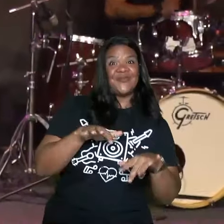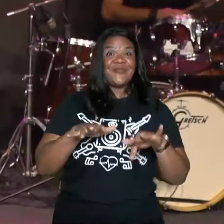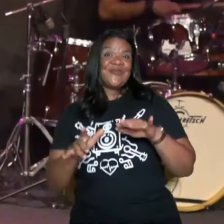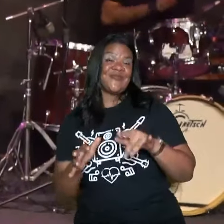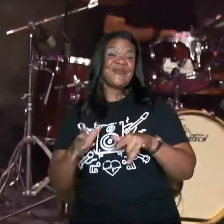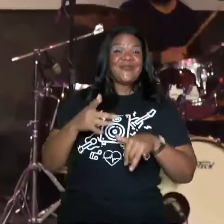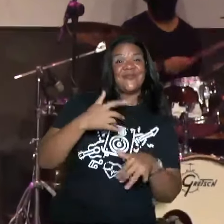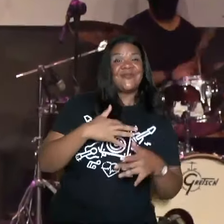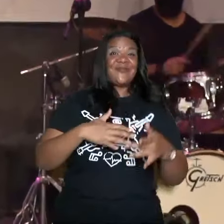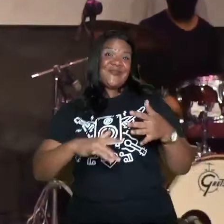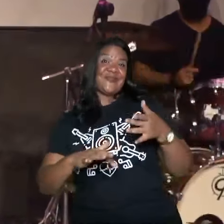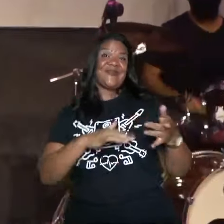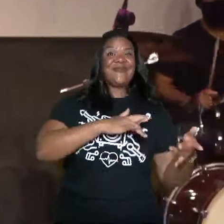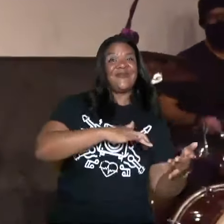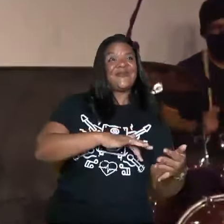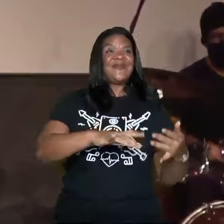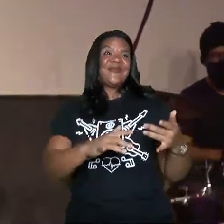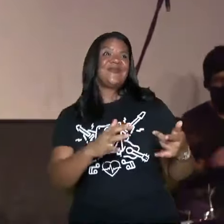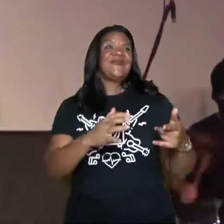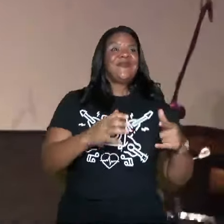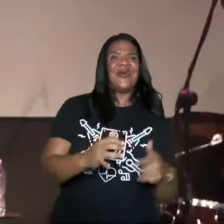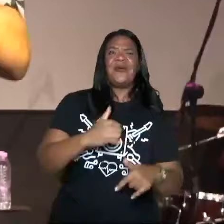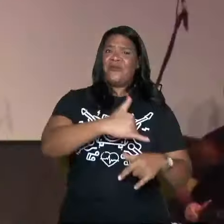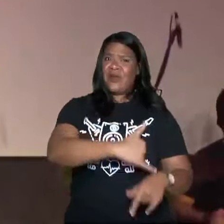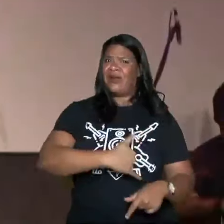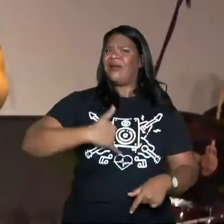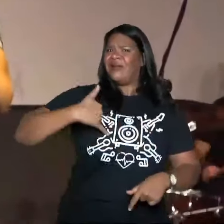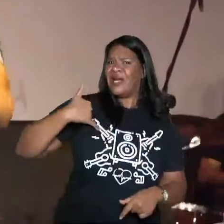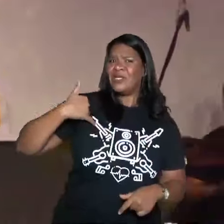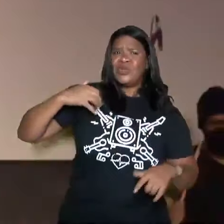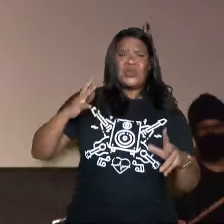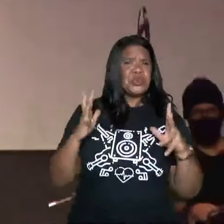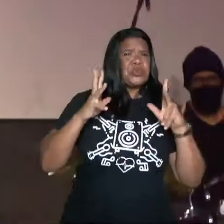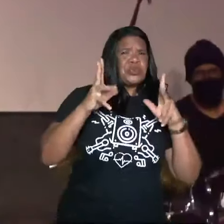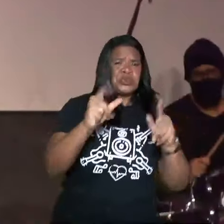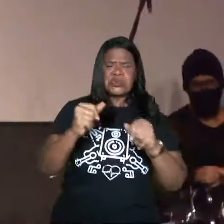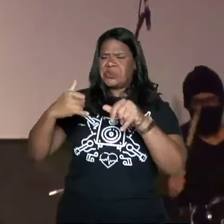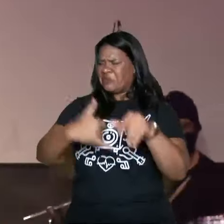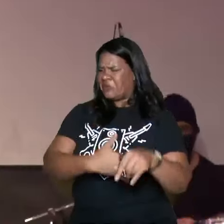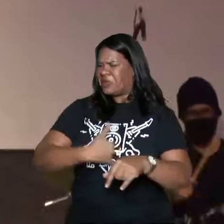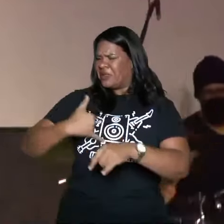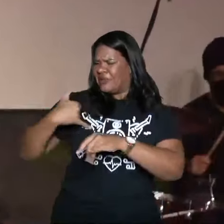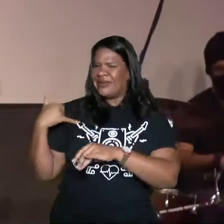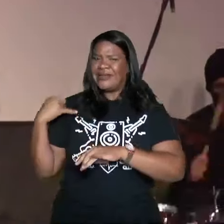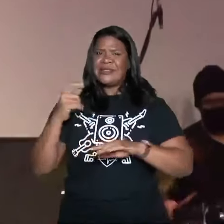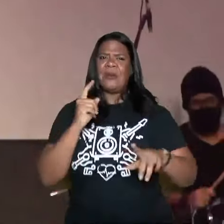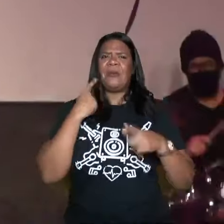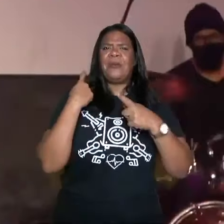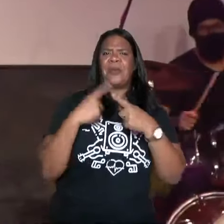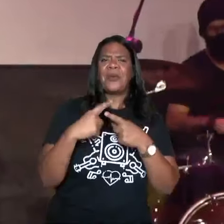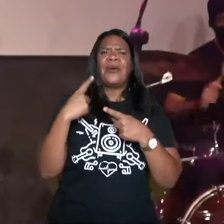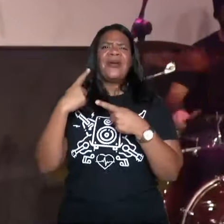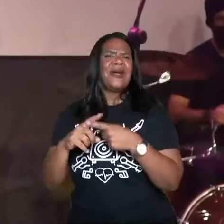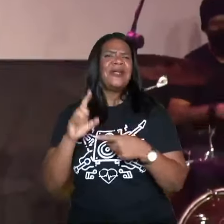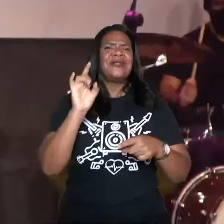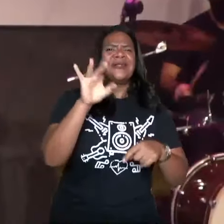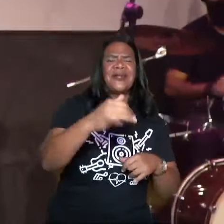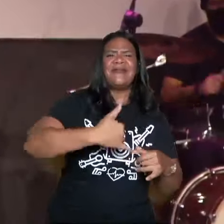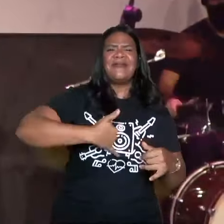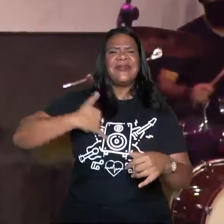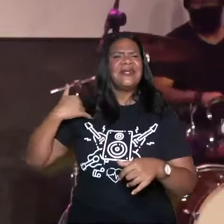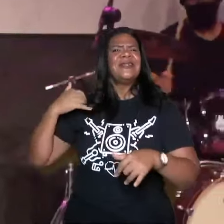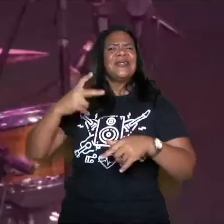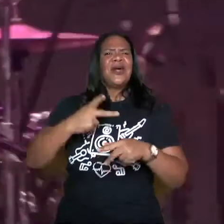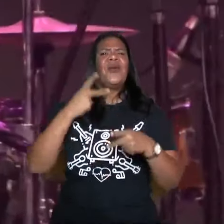Canta comigo, canta! O resto é só vai! Só vai! Só vaidade, já